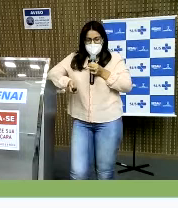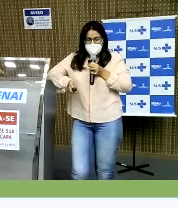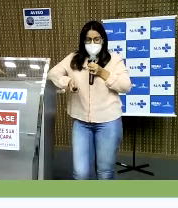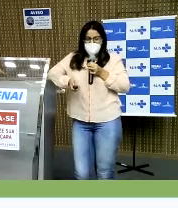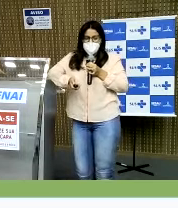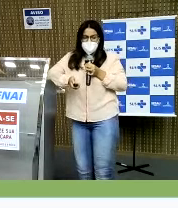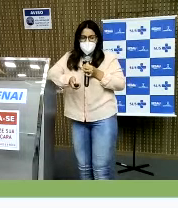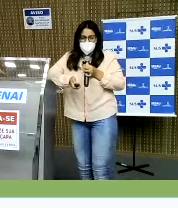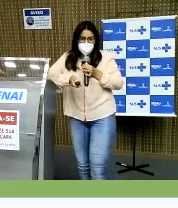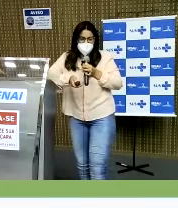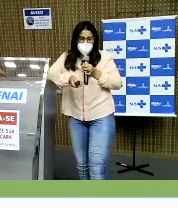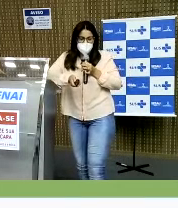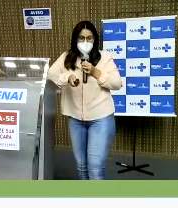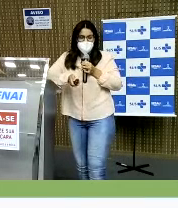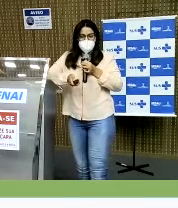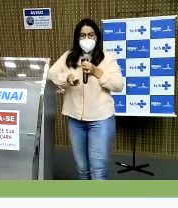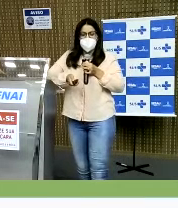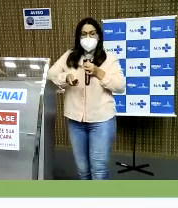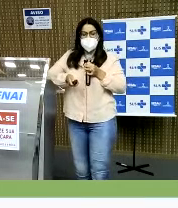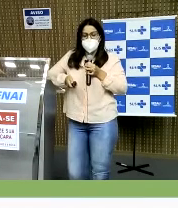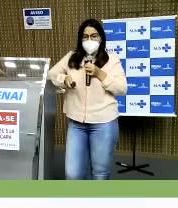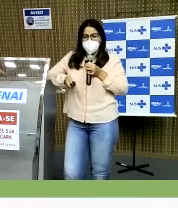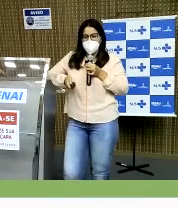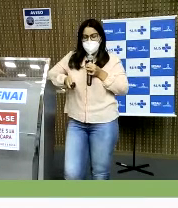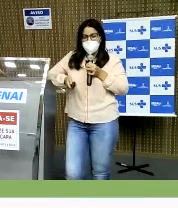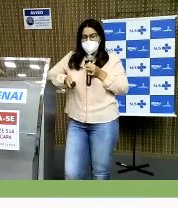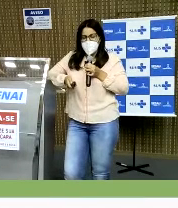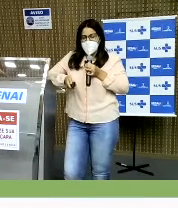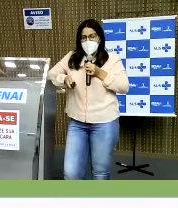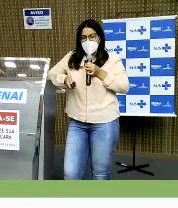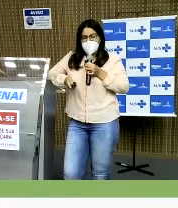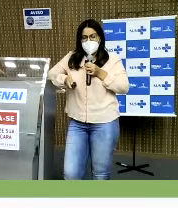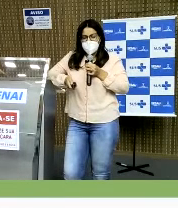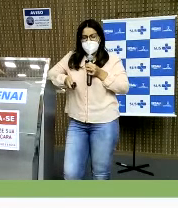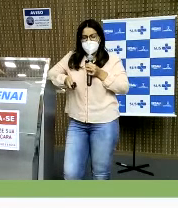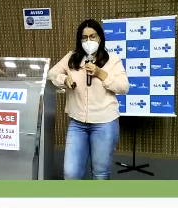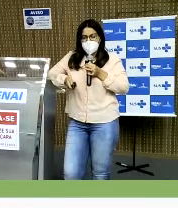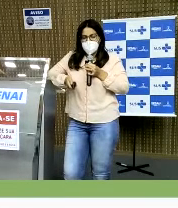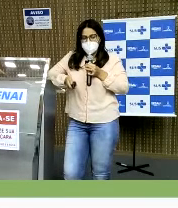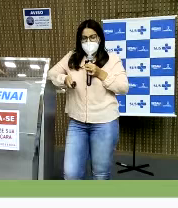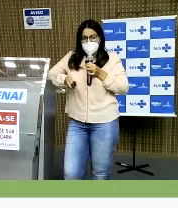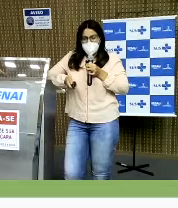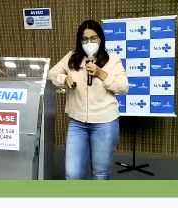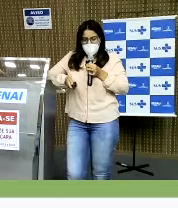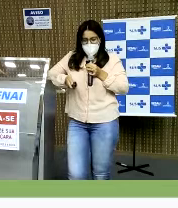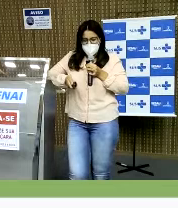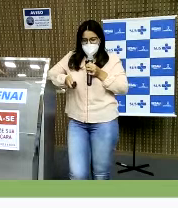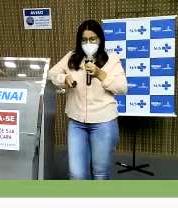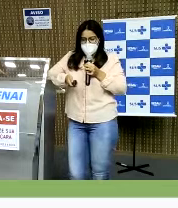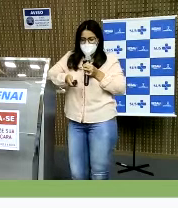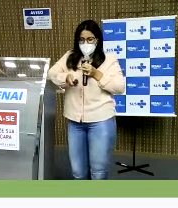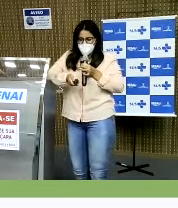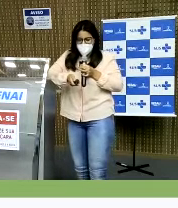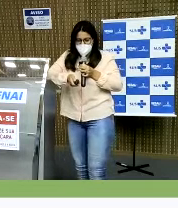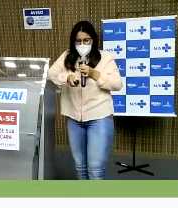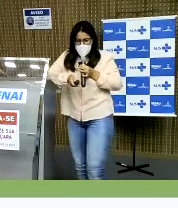Saúde do adolescente, programação meta. Atendimento do adolescente de 11 a 19 anos, o parâmetro é de 1,8 consulta por ano pela população de